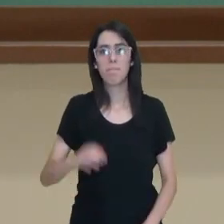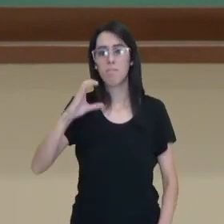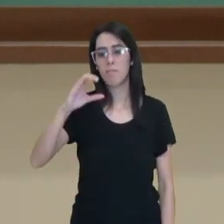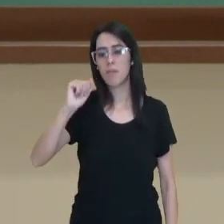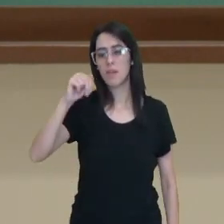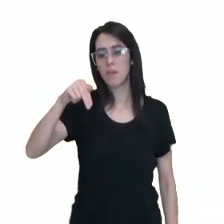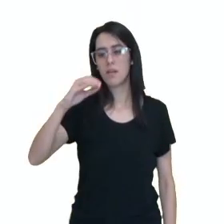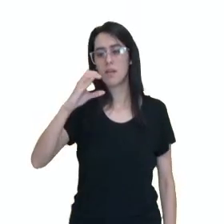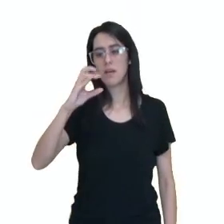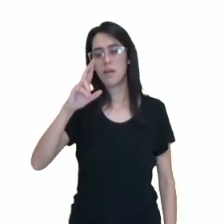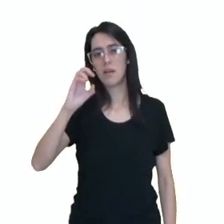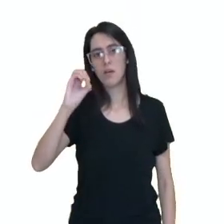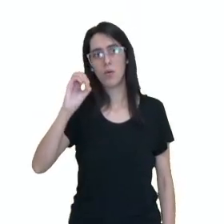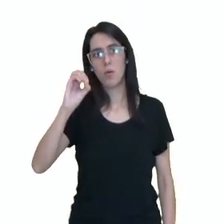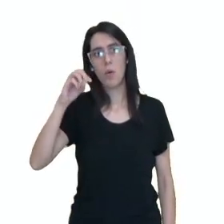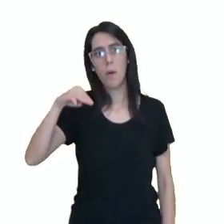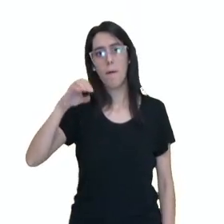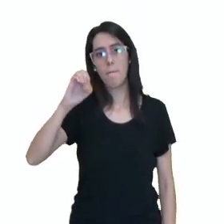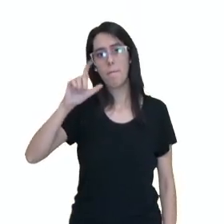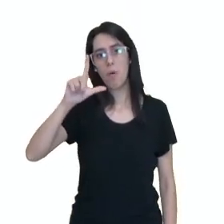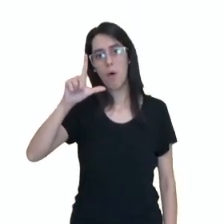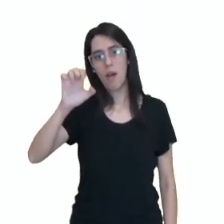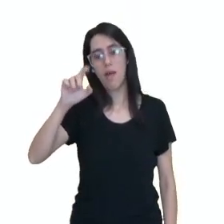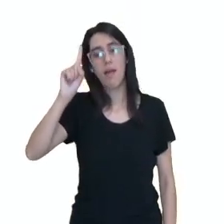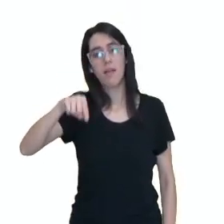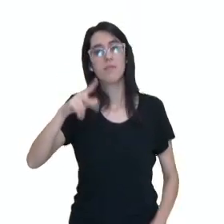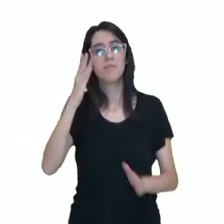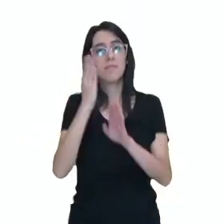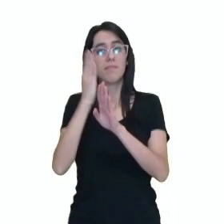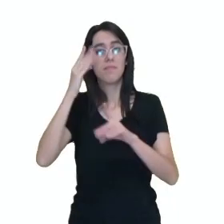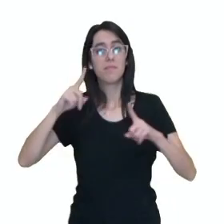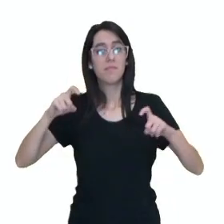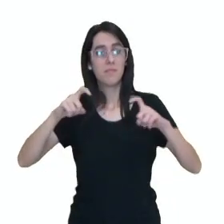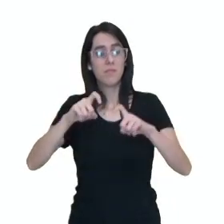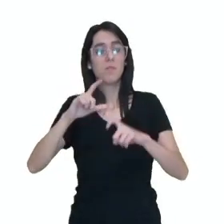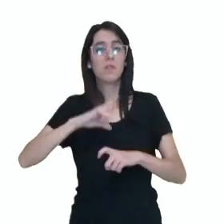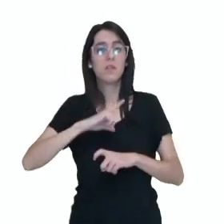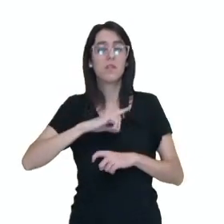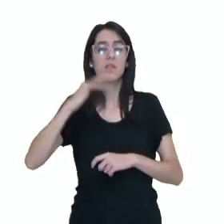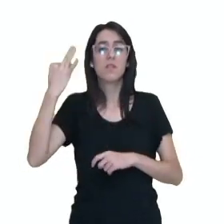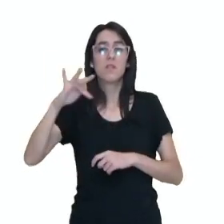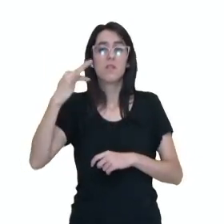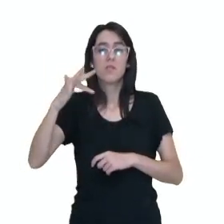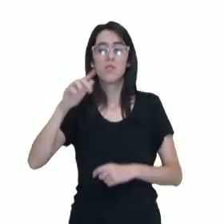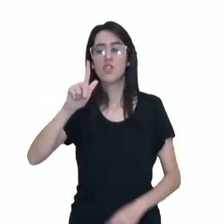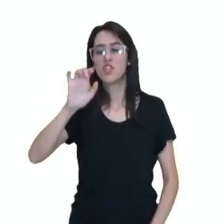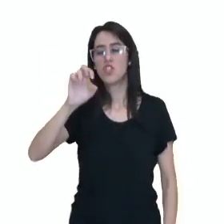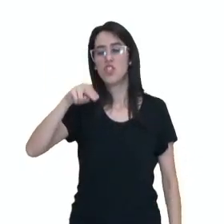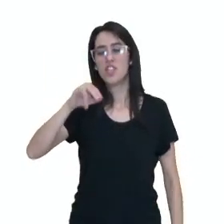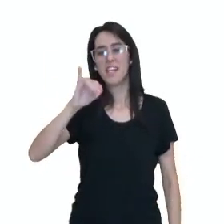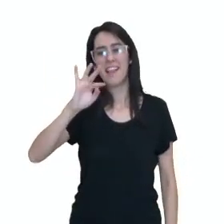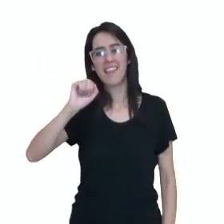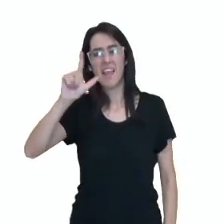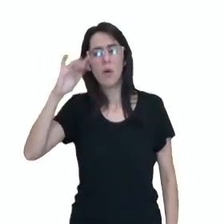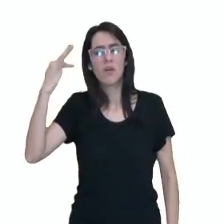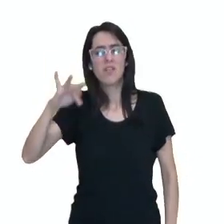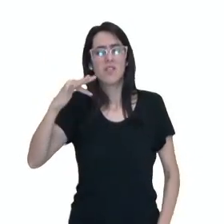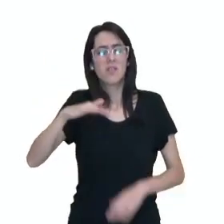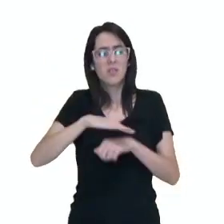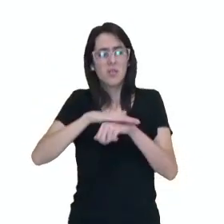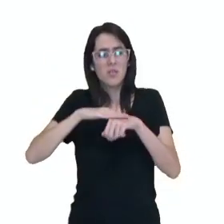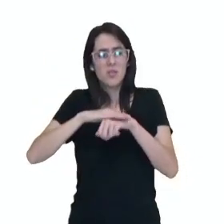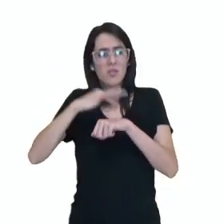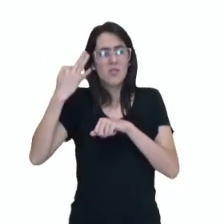por uma bactéria, que é Haemophilus ducreyi. Ela vai provocar feridas genitais dolorosas, pode facilitar a transmissão do